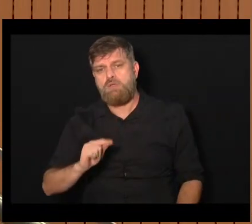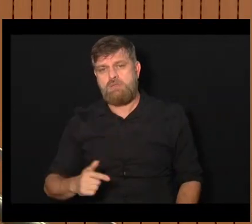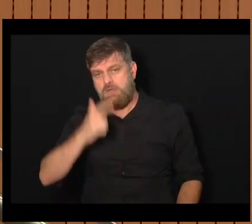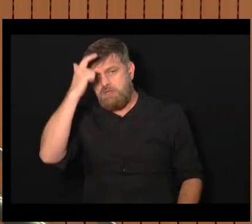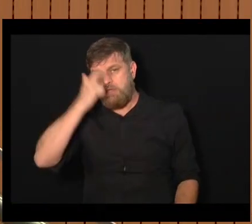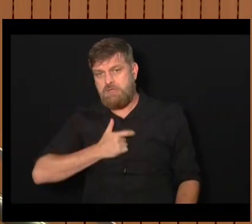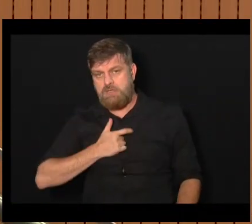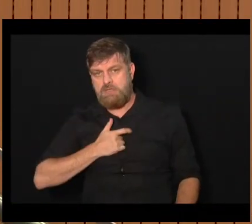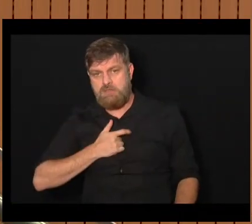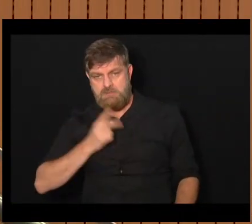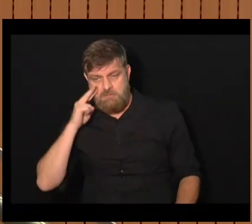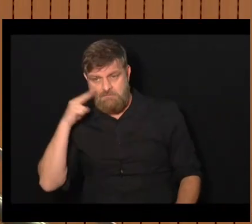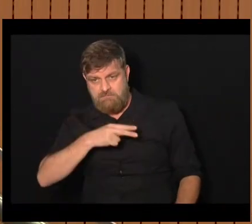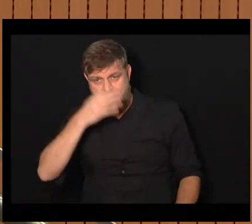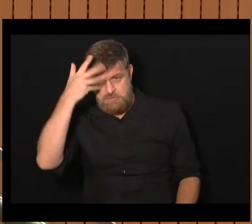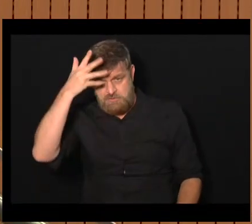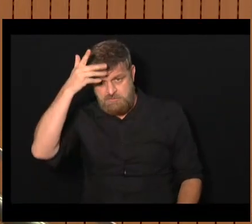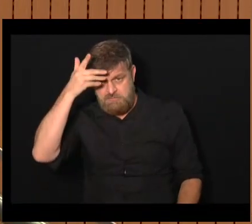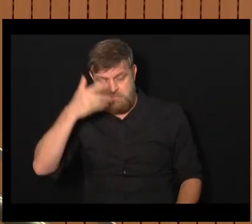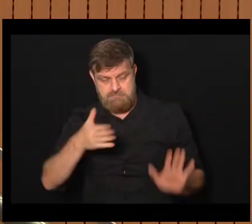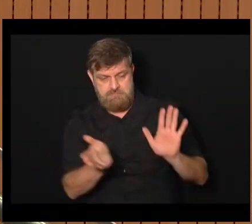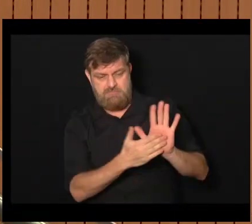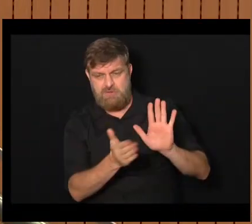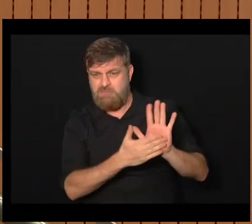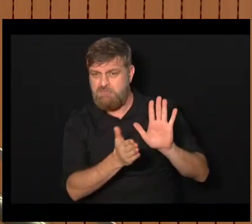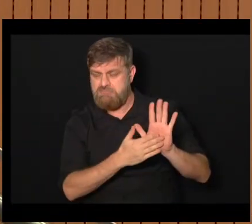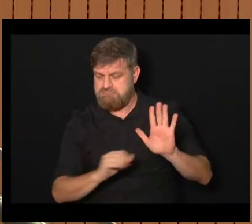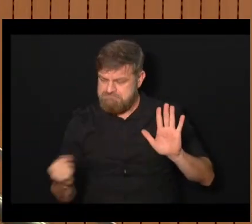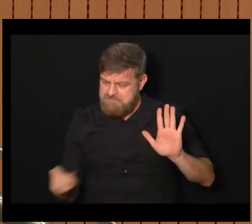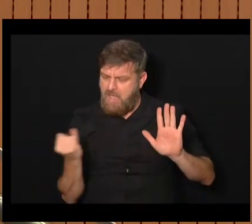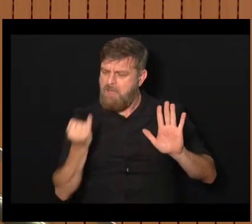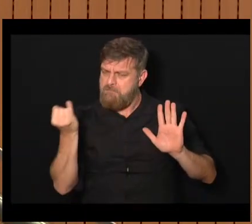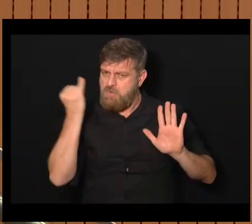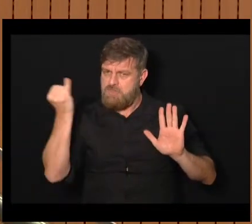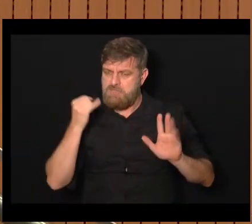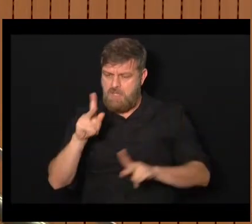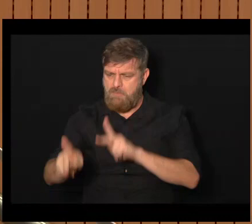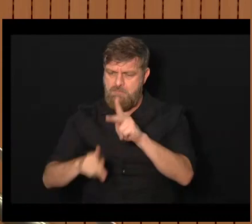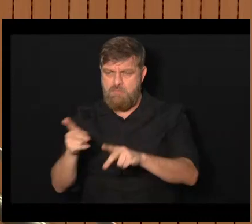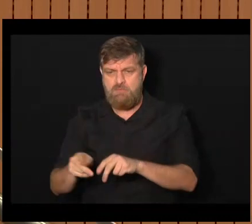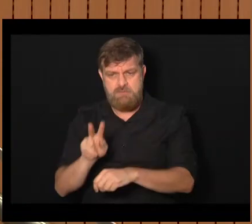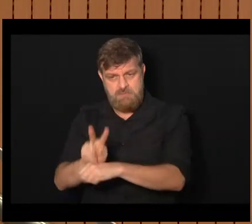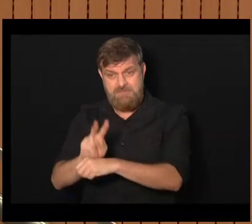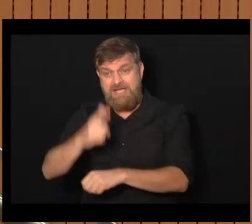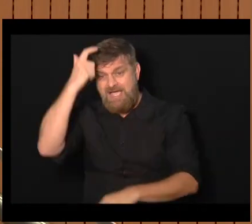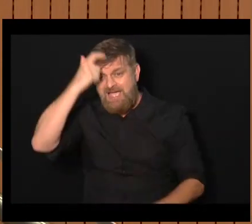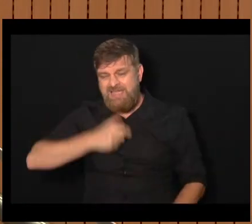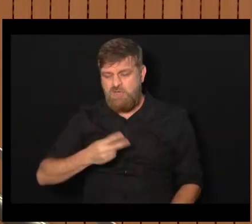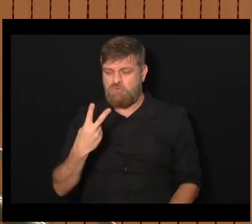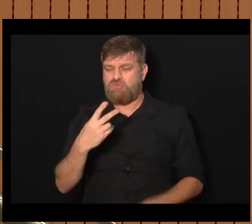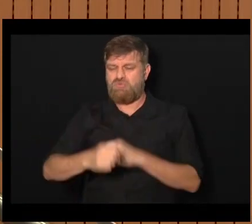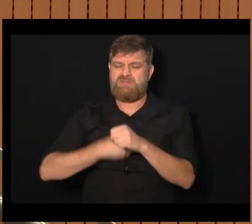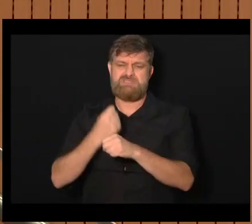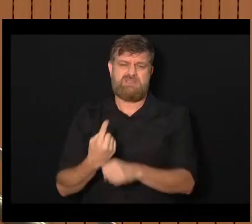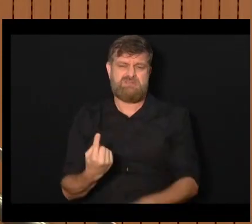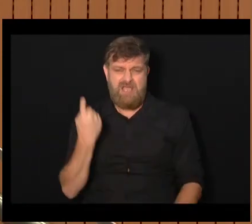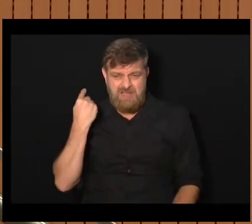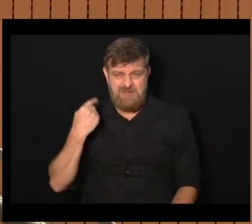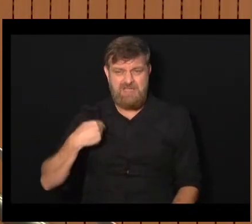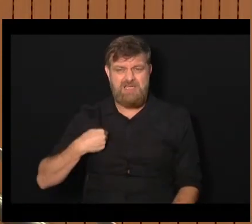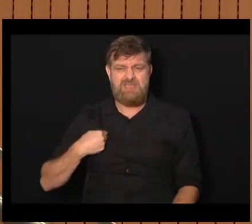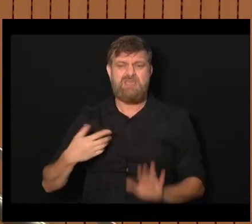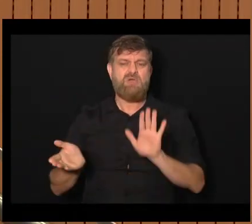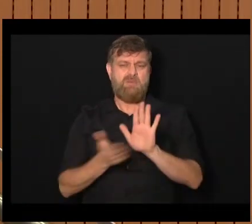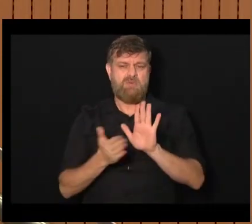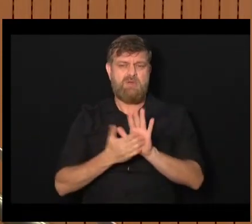vejo esse projeto do vereador Rodrigo como sendo algo meritório para a cidade, porém, essa bandeira foi levantada 2 anos atrás, há